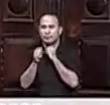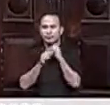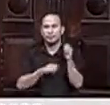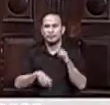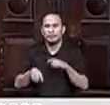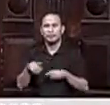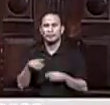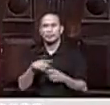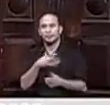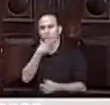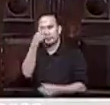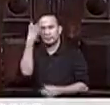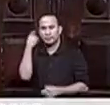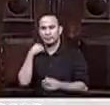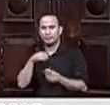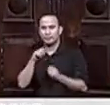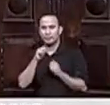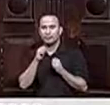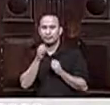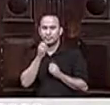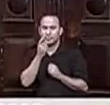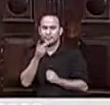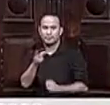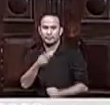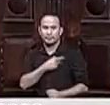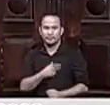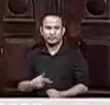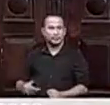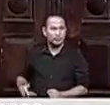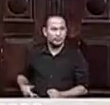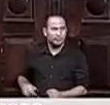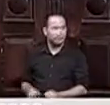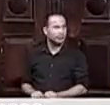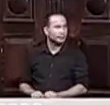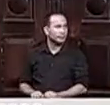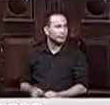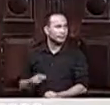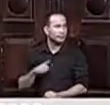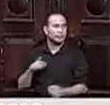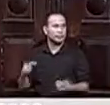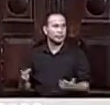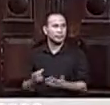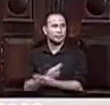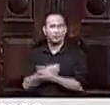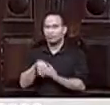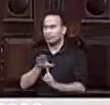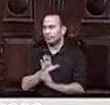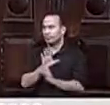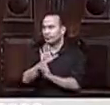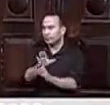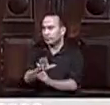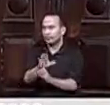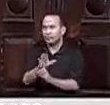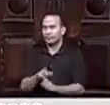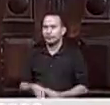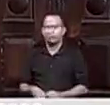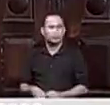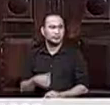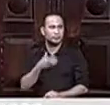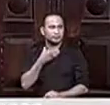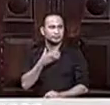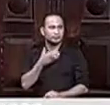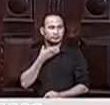do presidente, a entrevista do presidente e os fatos colocados pelo presidente Pisciani, eu